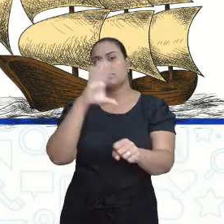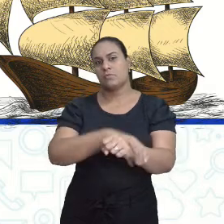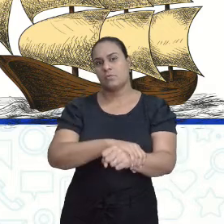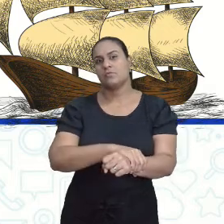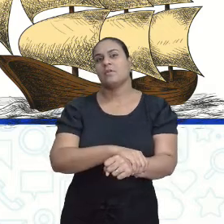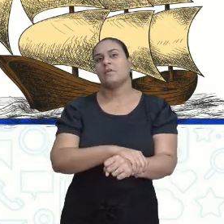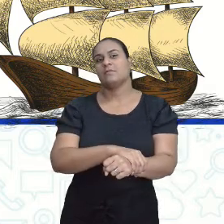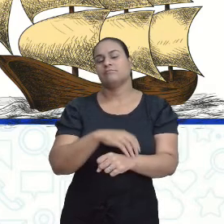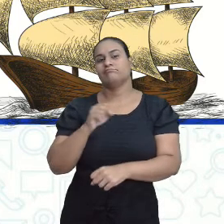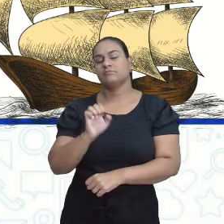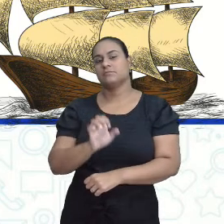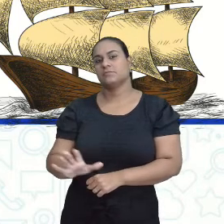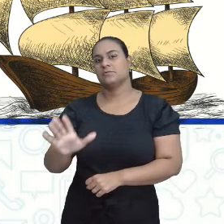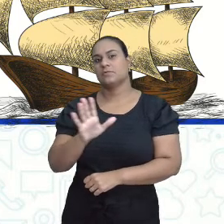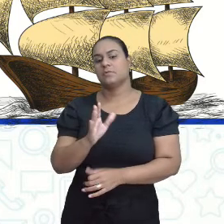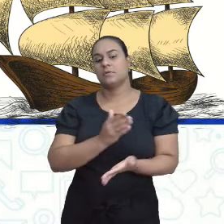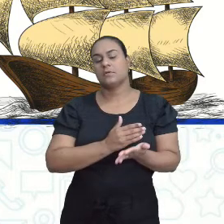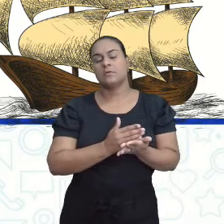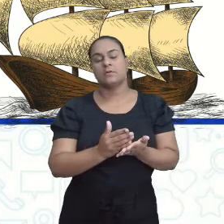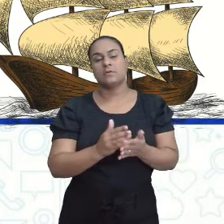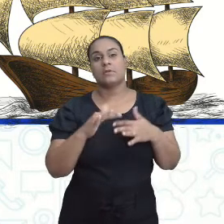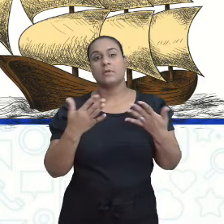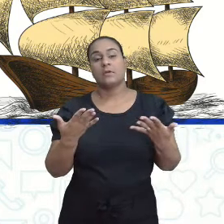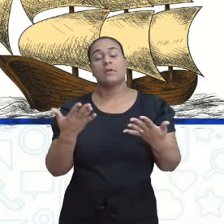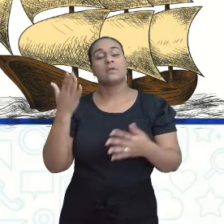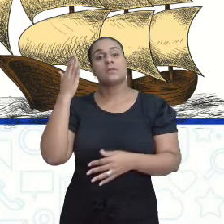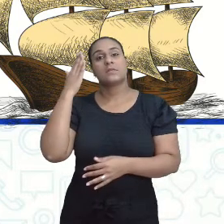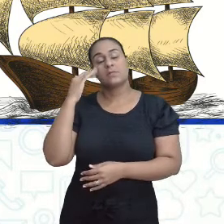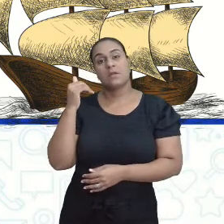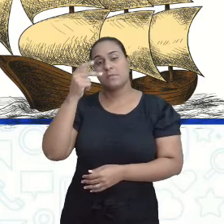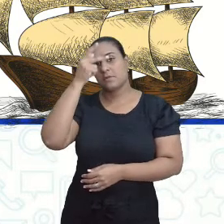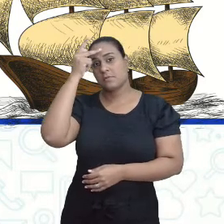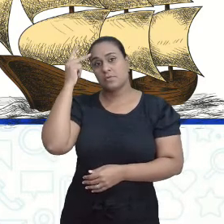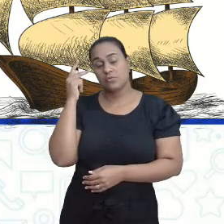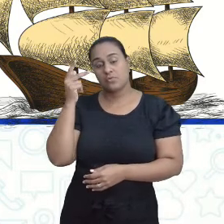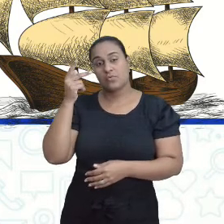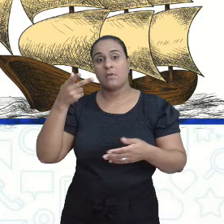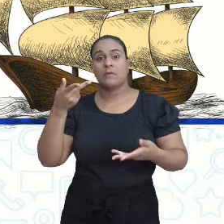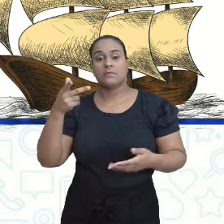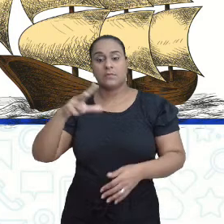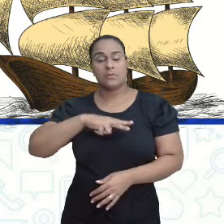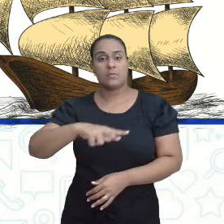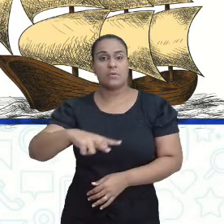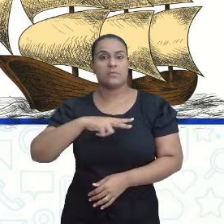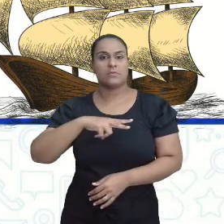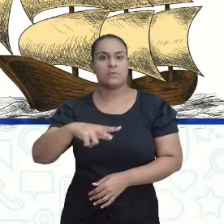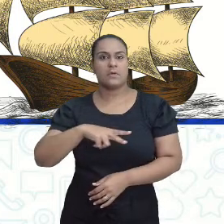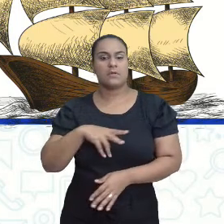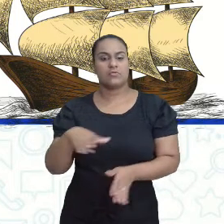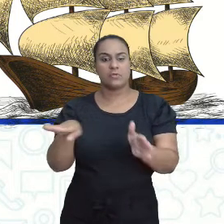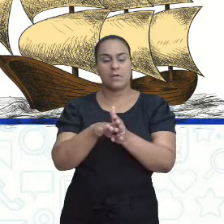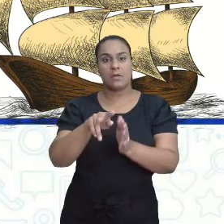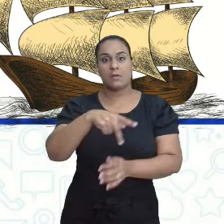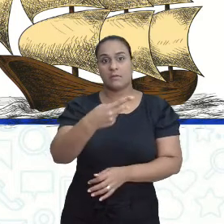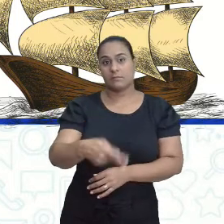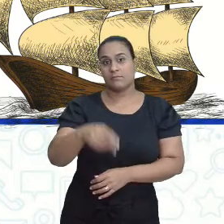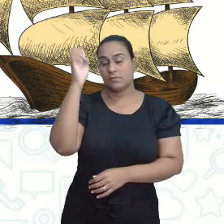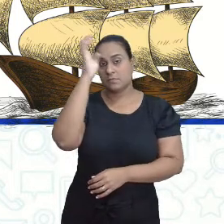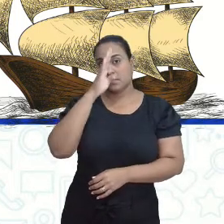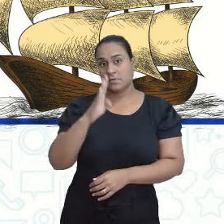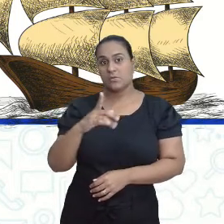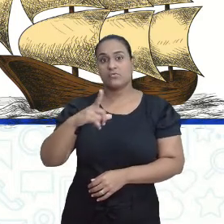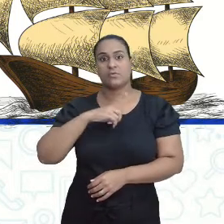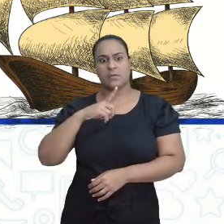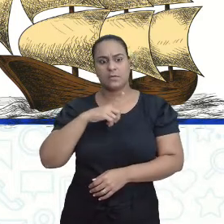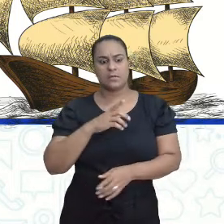iniciar. Então, a gente sabe, né, que quando os portugueses, os colonizadores chegaram aqui, já existiam esses povos, né? Já